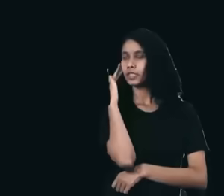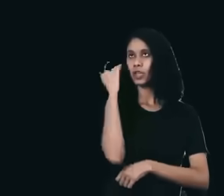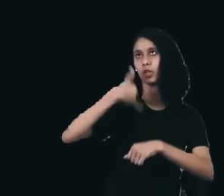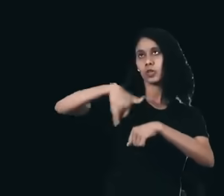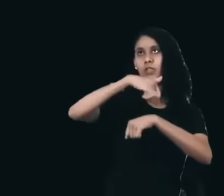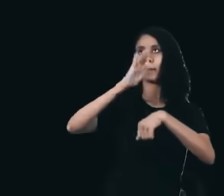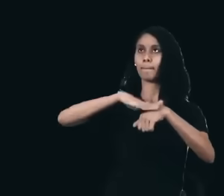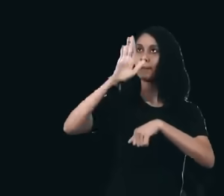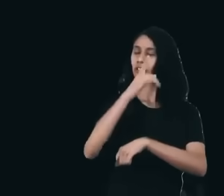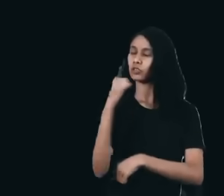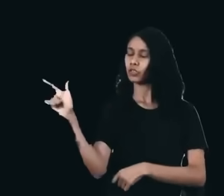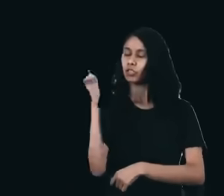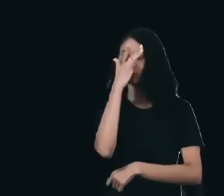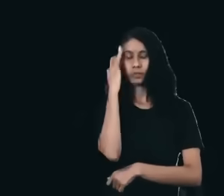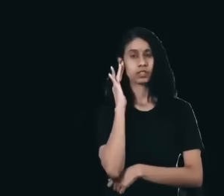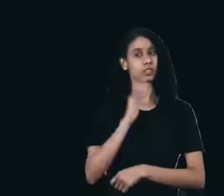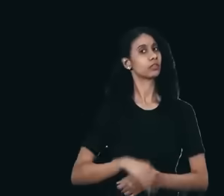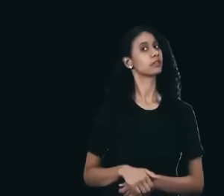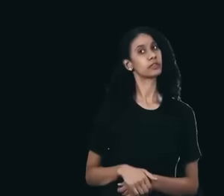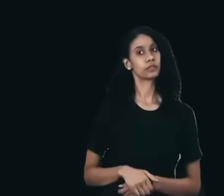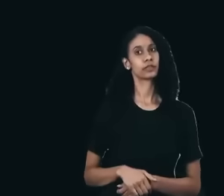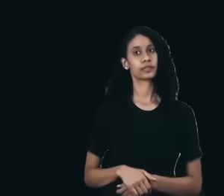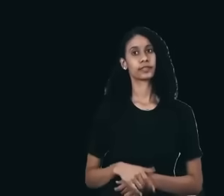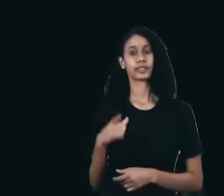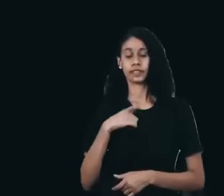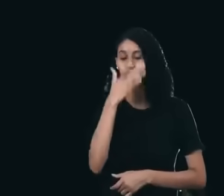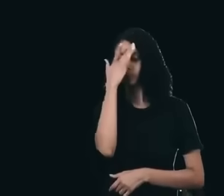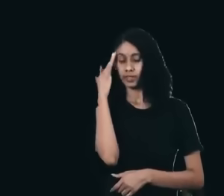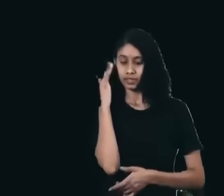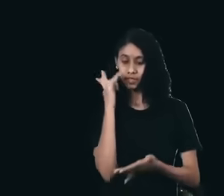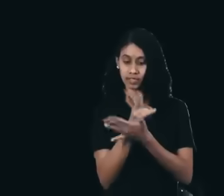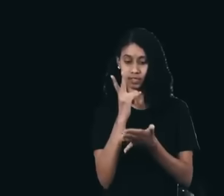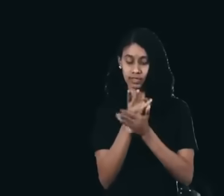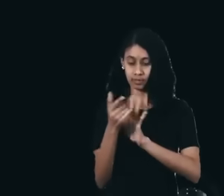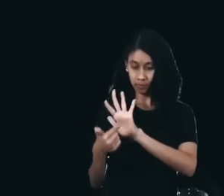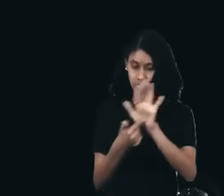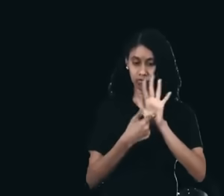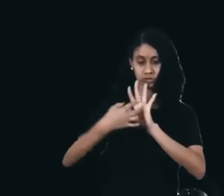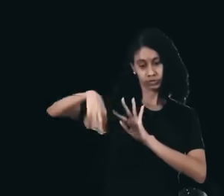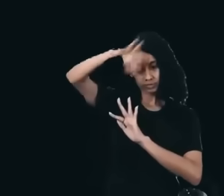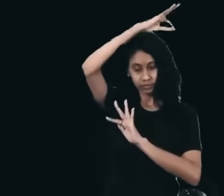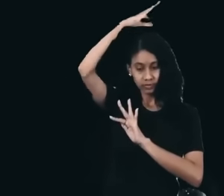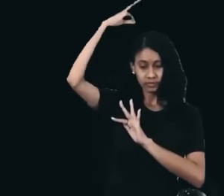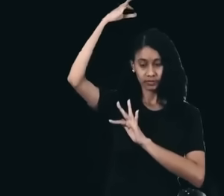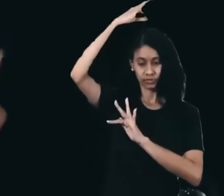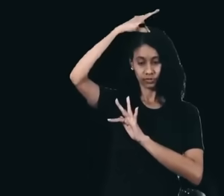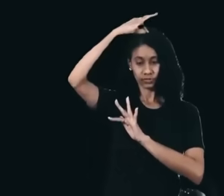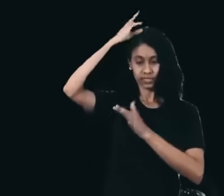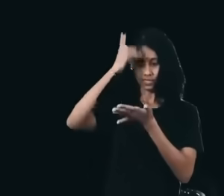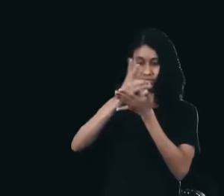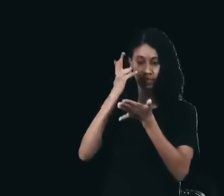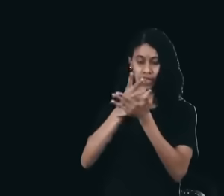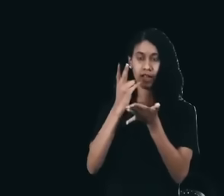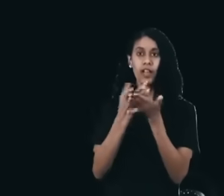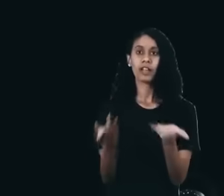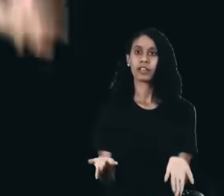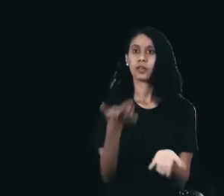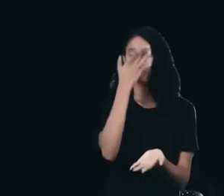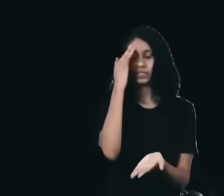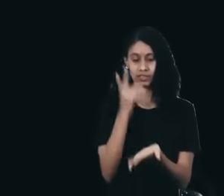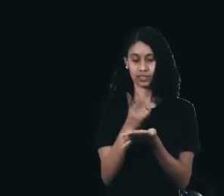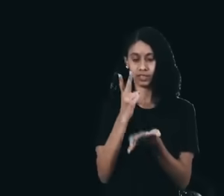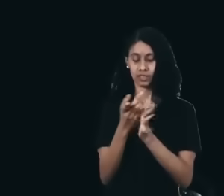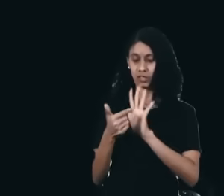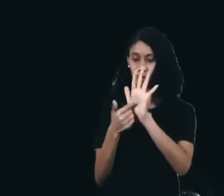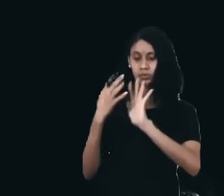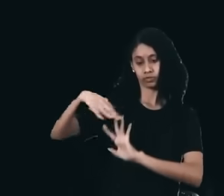você. Gente, eu tenho medo de pessoas que o tempo todo estão tentando mostrar espiritualidade, espiritualidade, espiritualidade. Tem gente que o tempo todo só quer